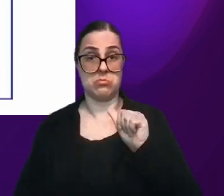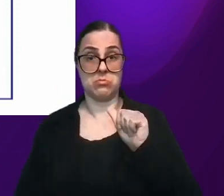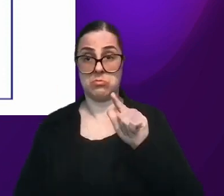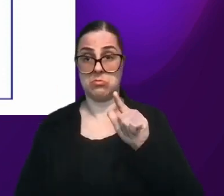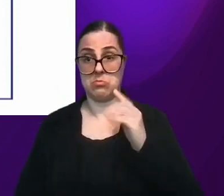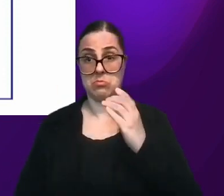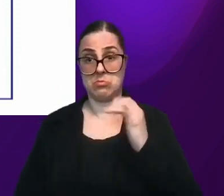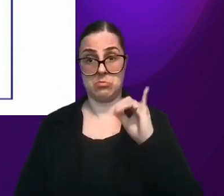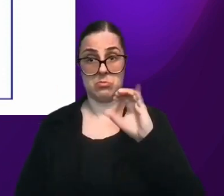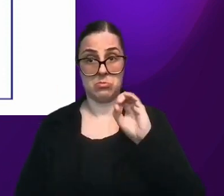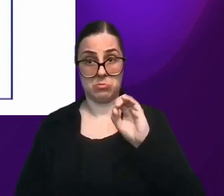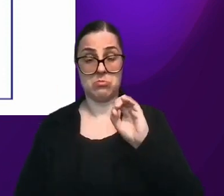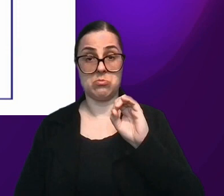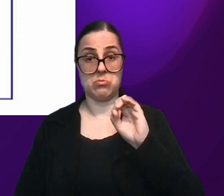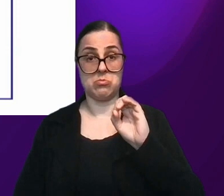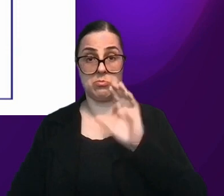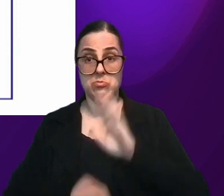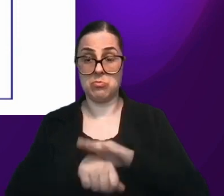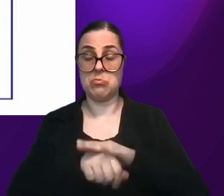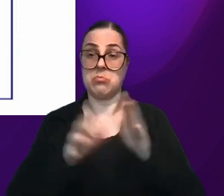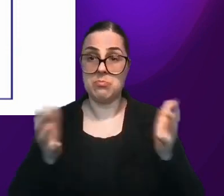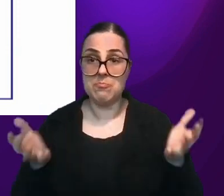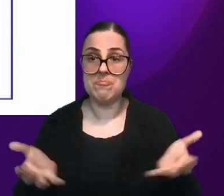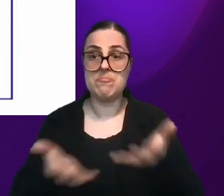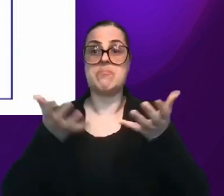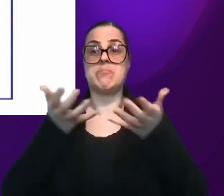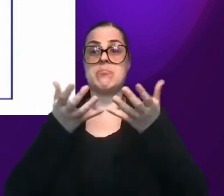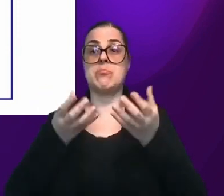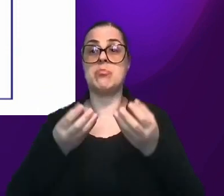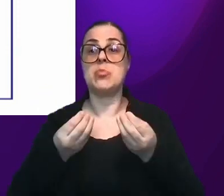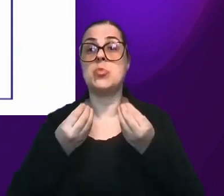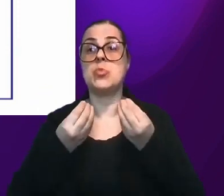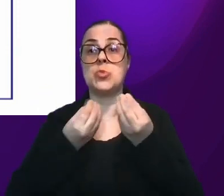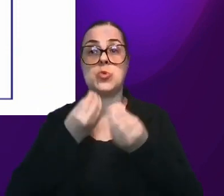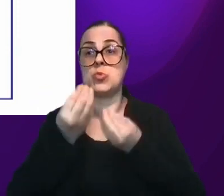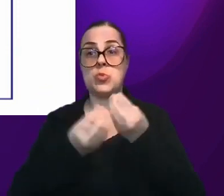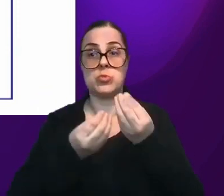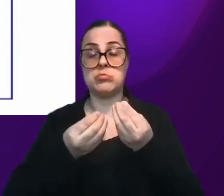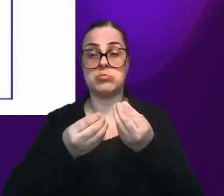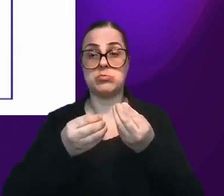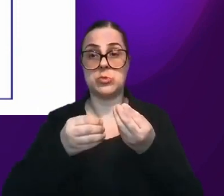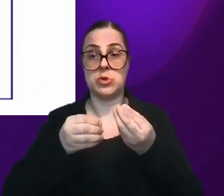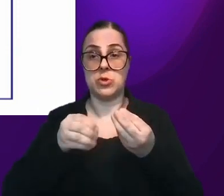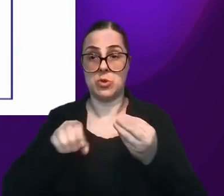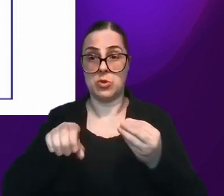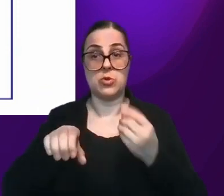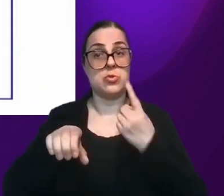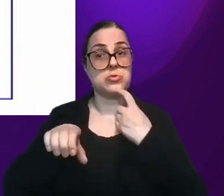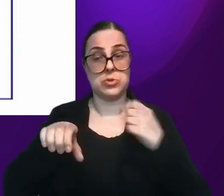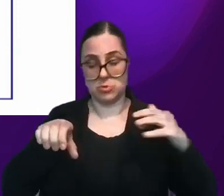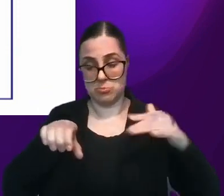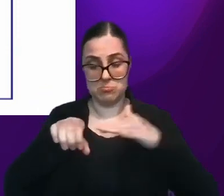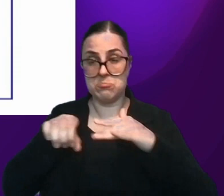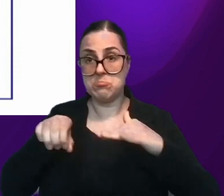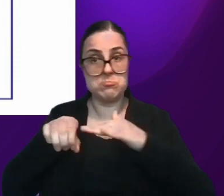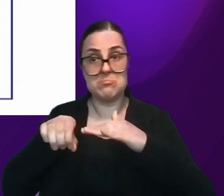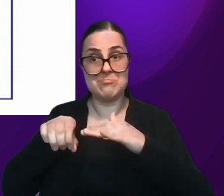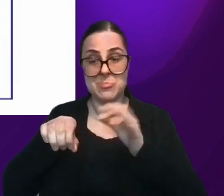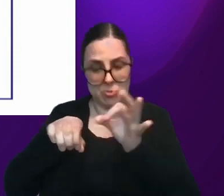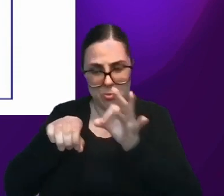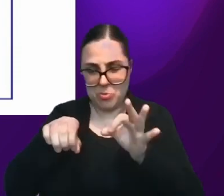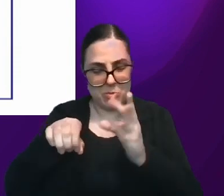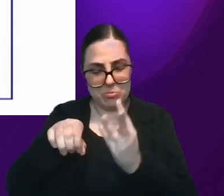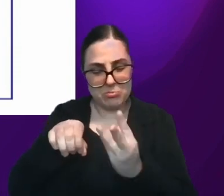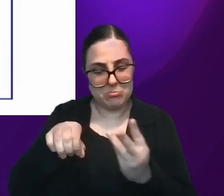capaz de promover uma anticoagulação capaz de ser revertida com uma certa facilidade